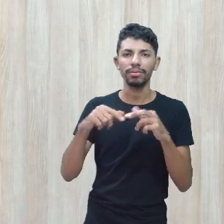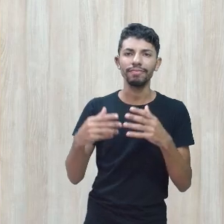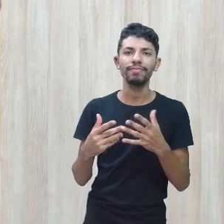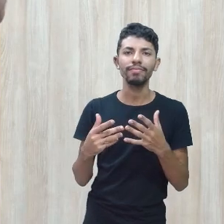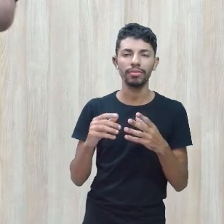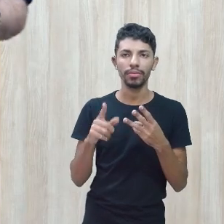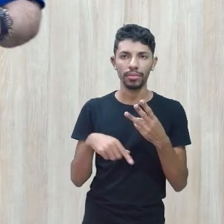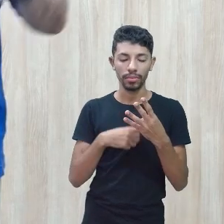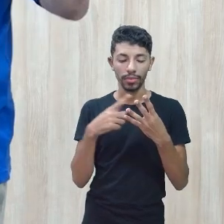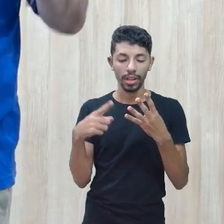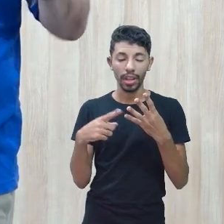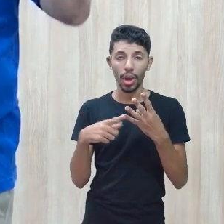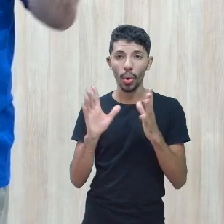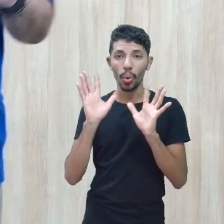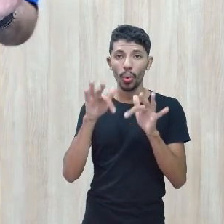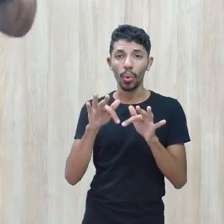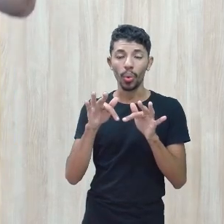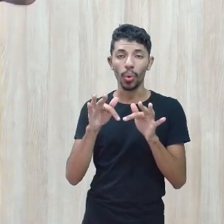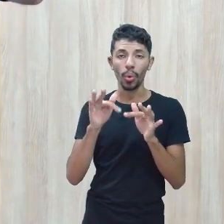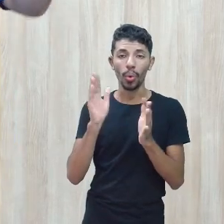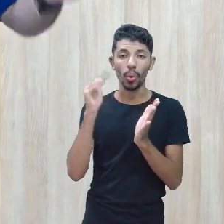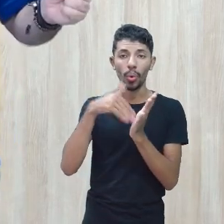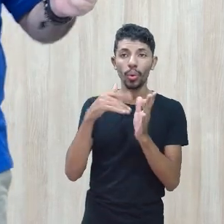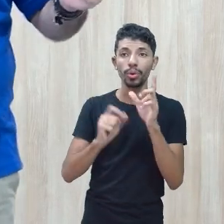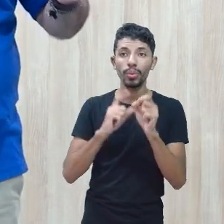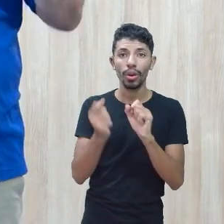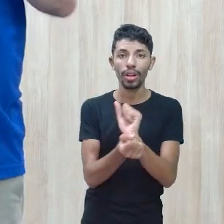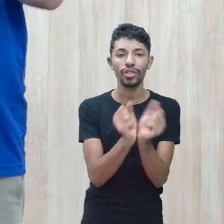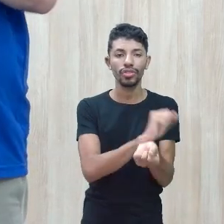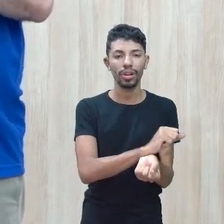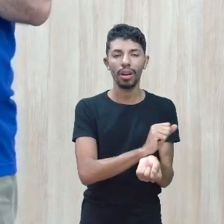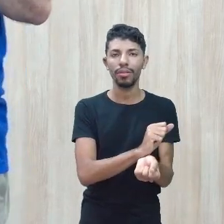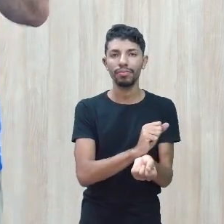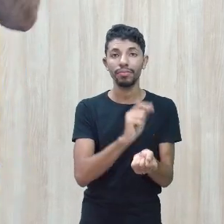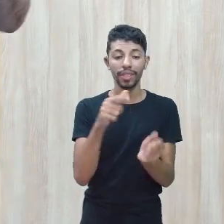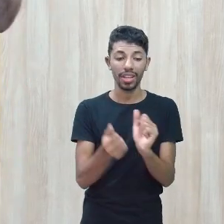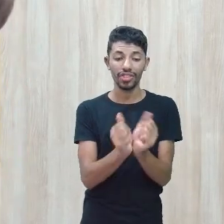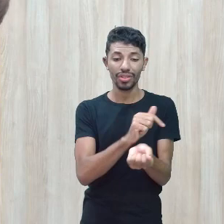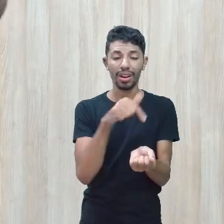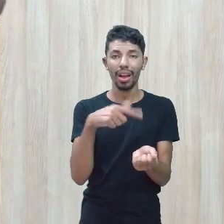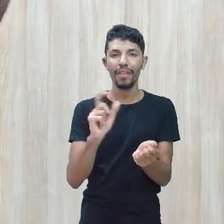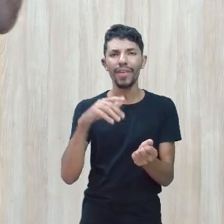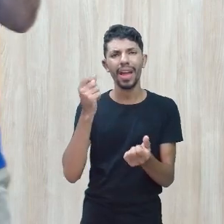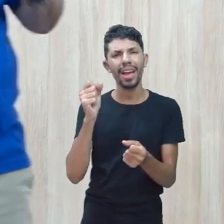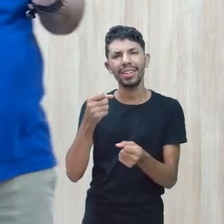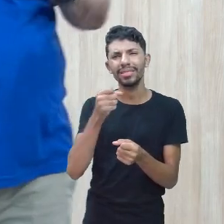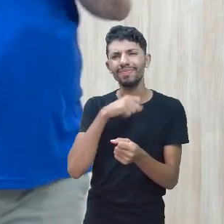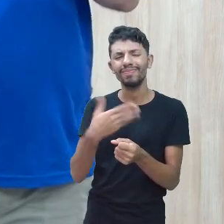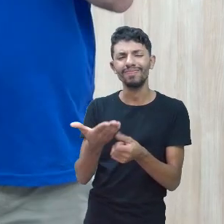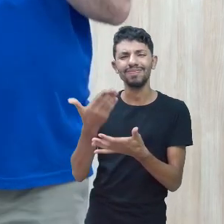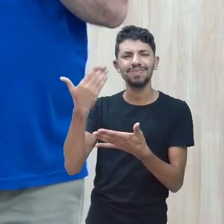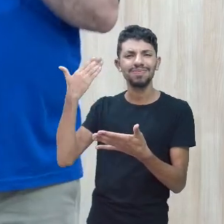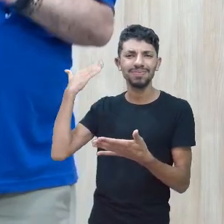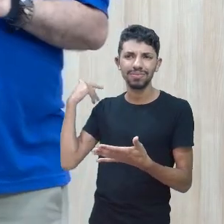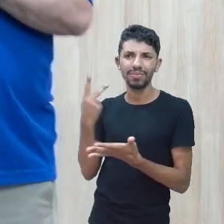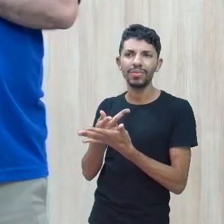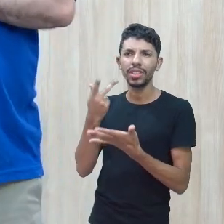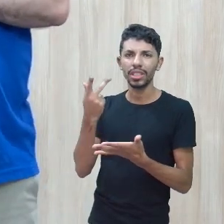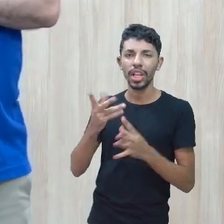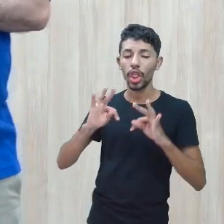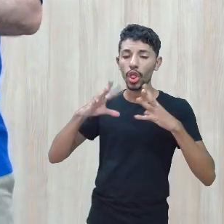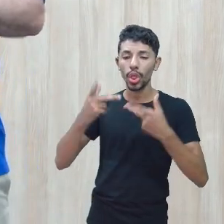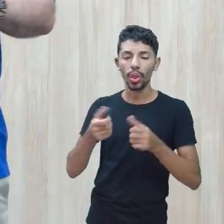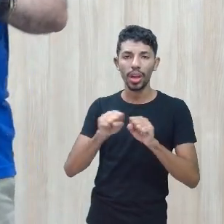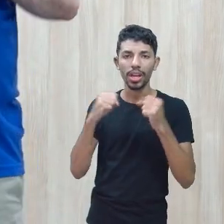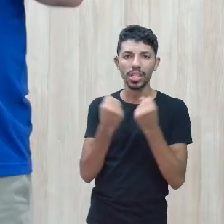A escravidão ela é uma prática antiga. Todas essas civilizações da antiguidade, elas possuíam